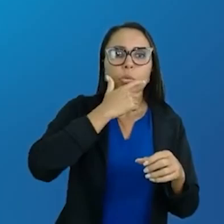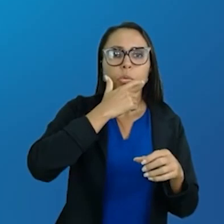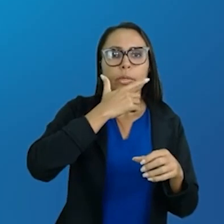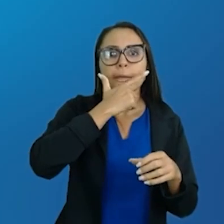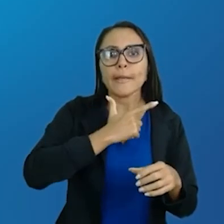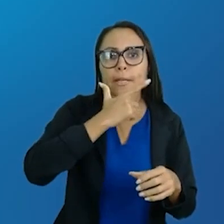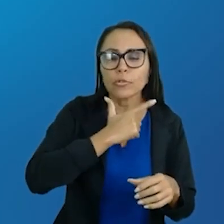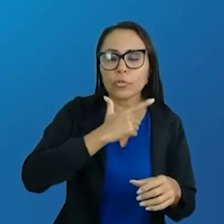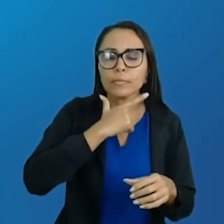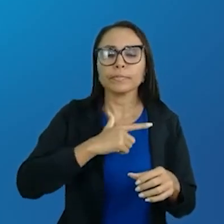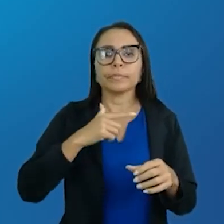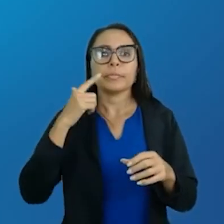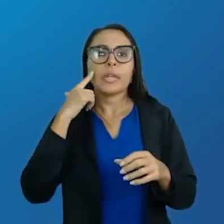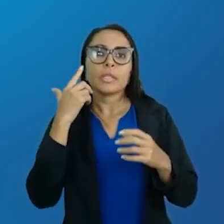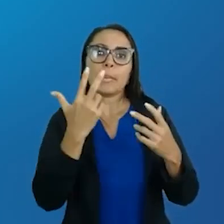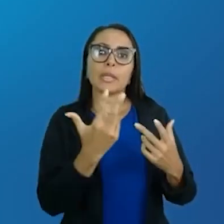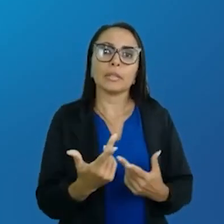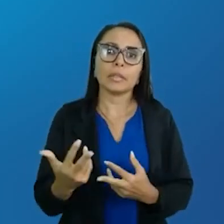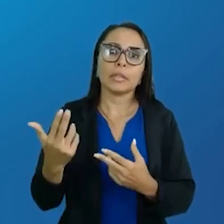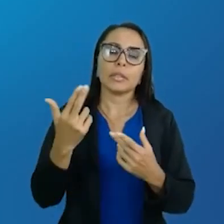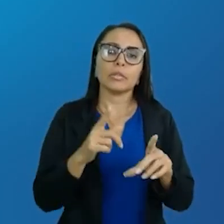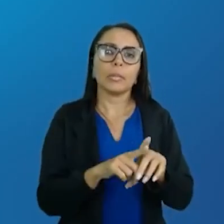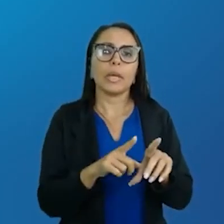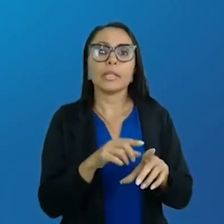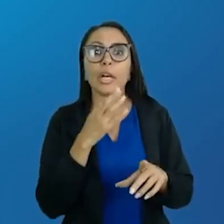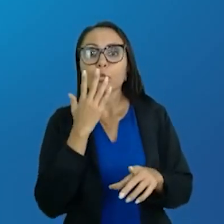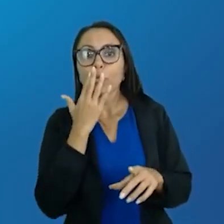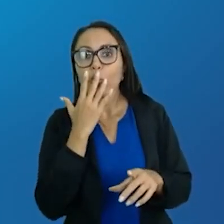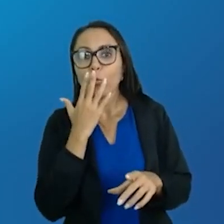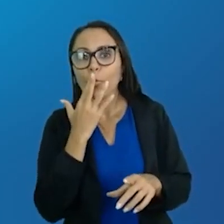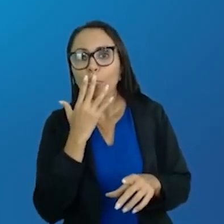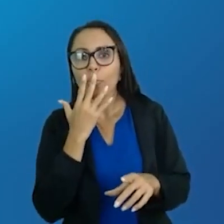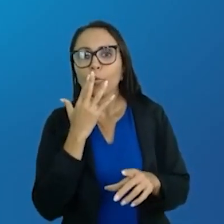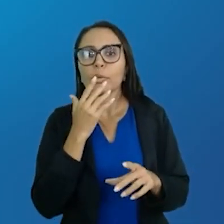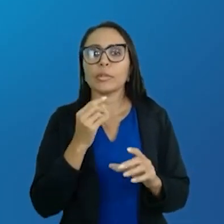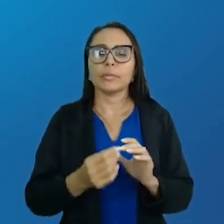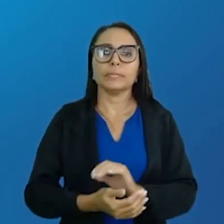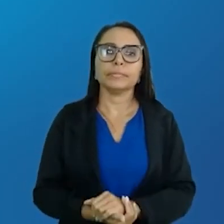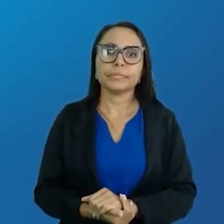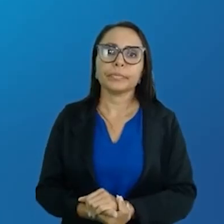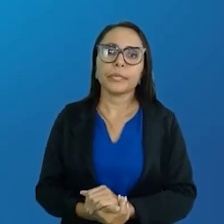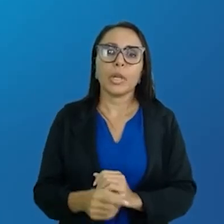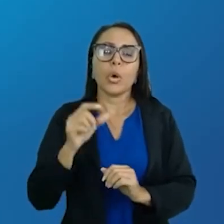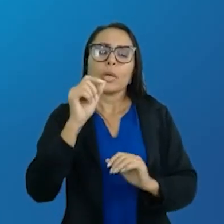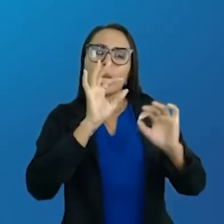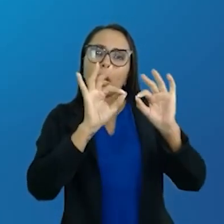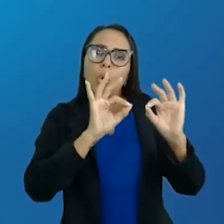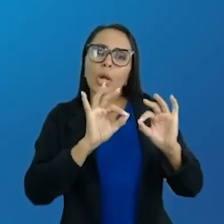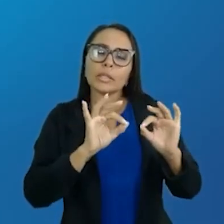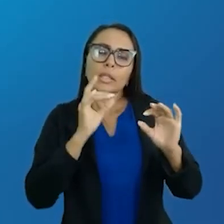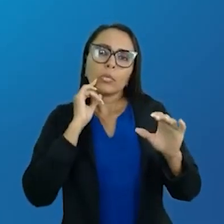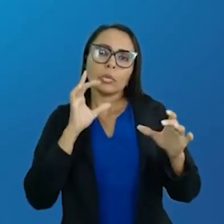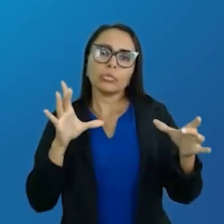E há a questão da semelhança também sobre as cores, sobre a simetria central. E o que é que ela forma quando se junta? Ela